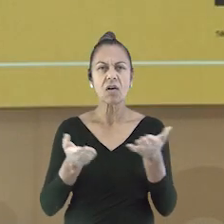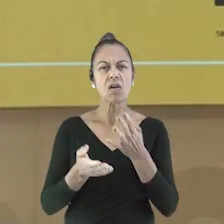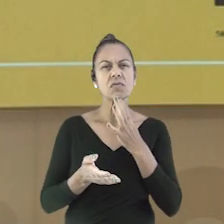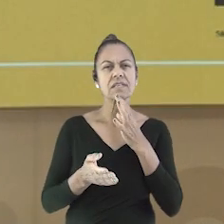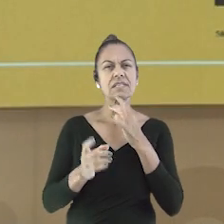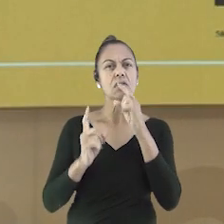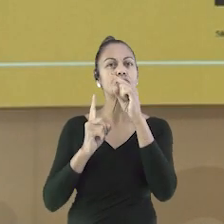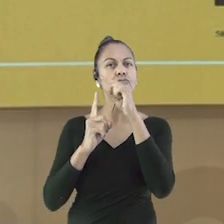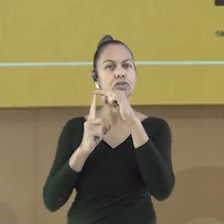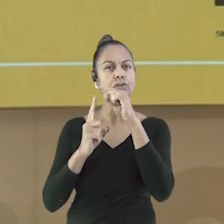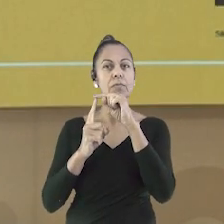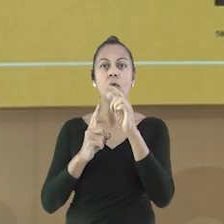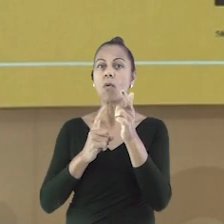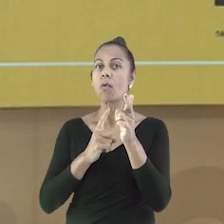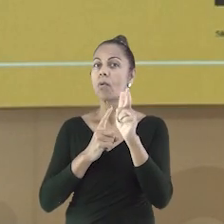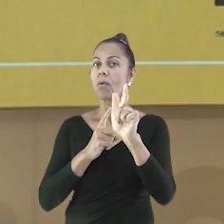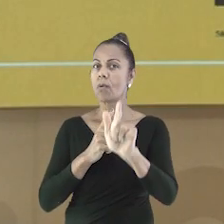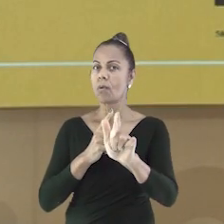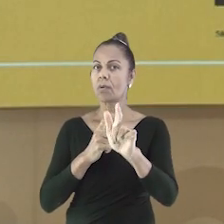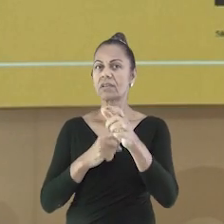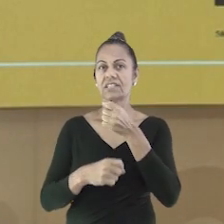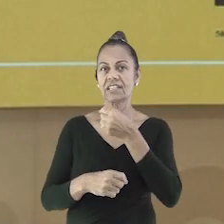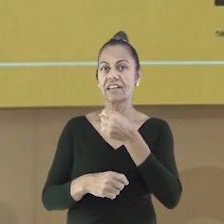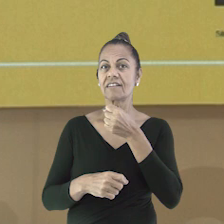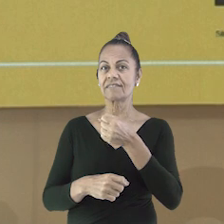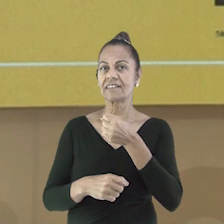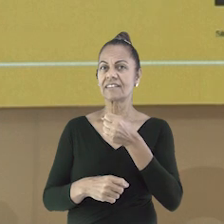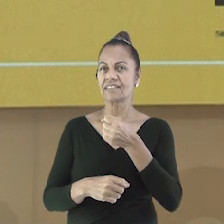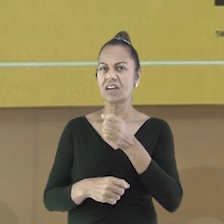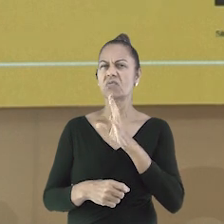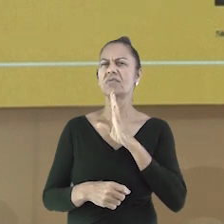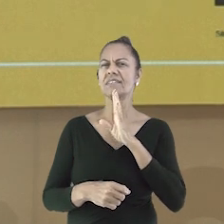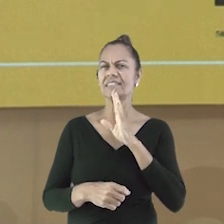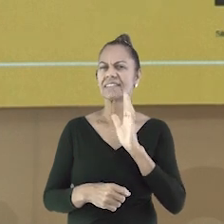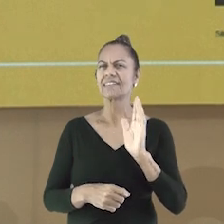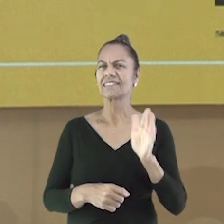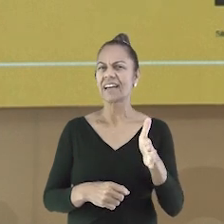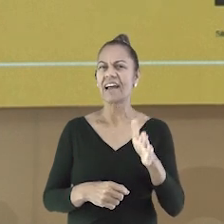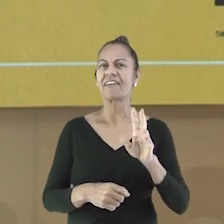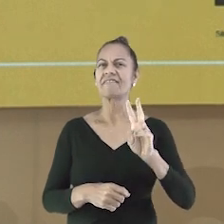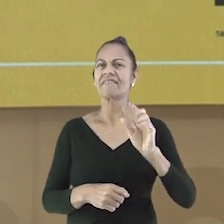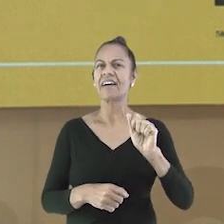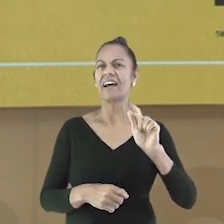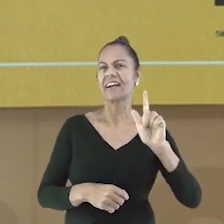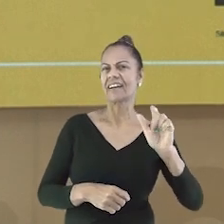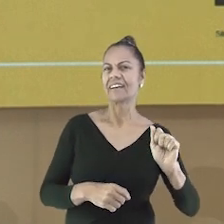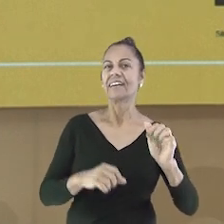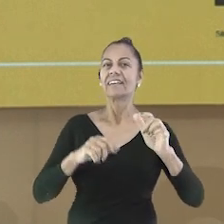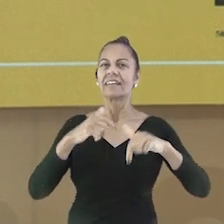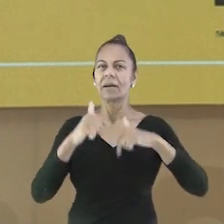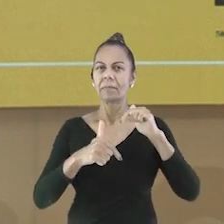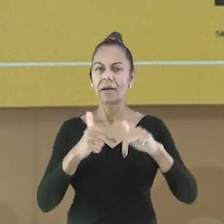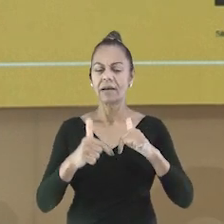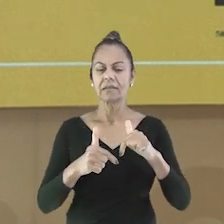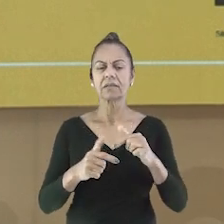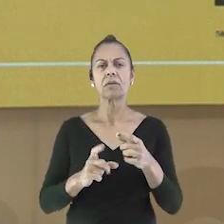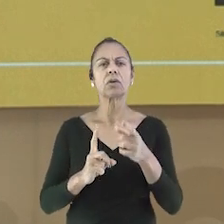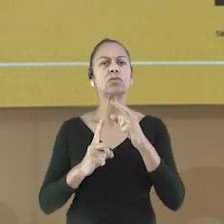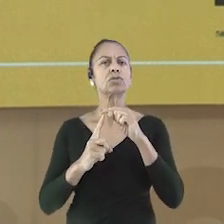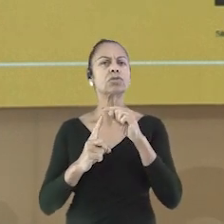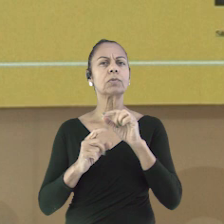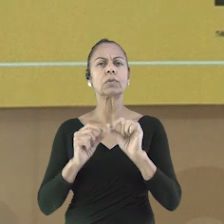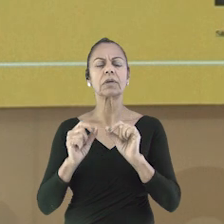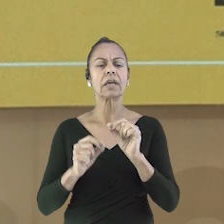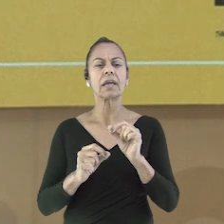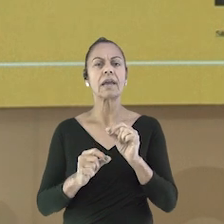Vamos conhecer outro tipo de entrevista, muito conhecida, que é a entrevista de emprego. Neste tipo de